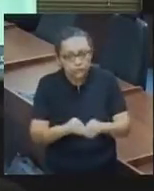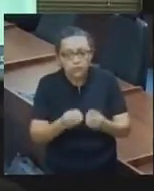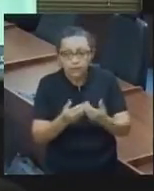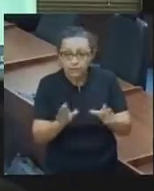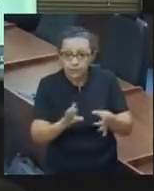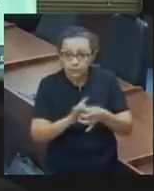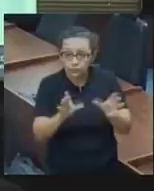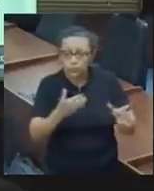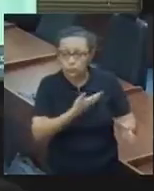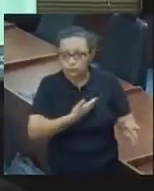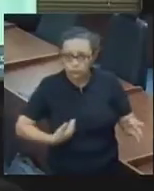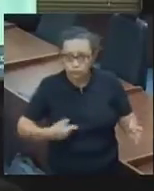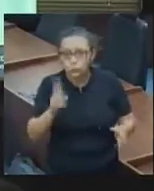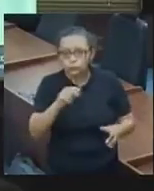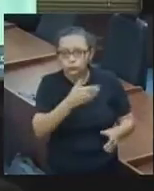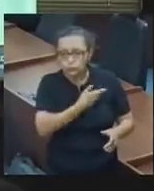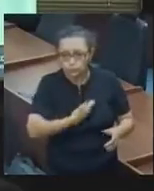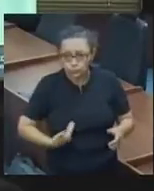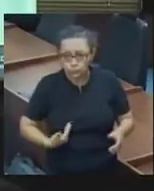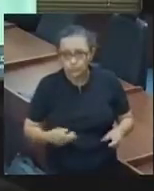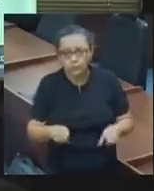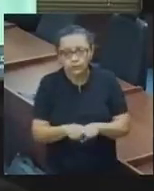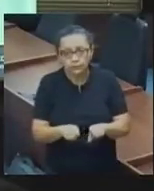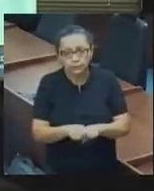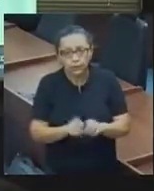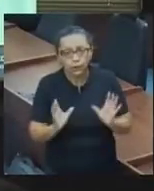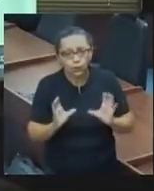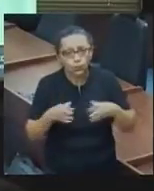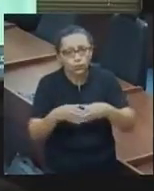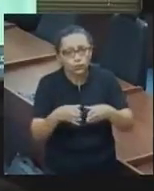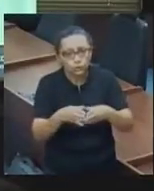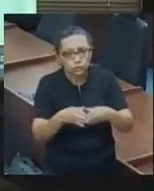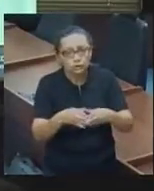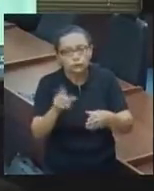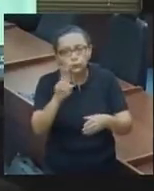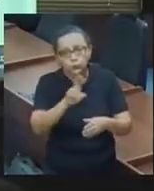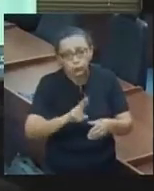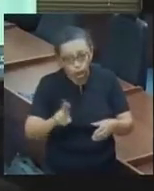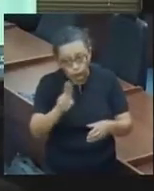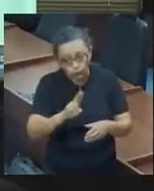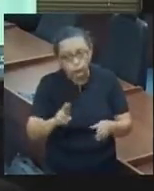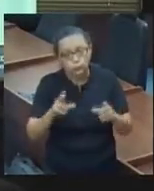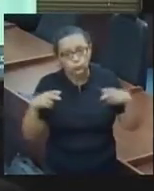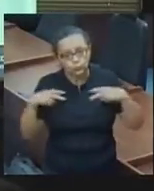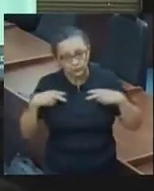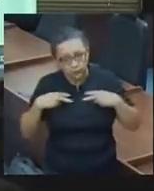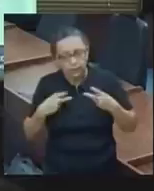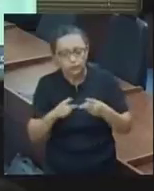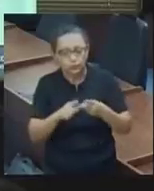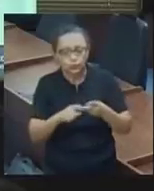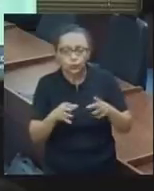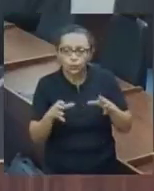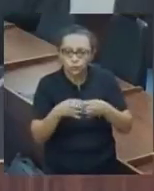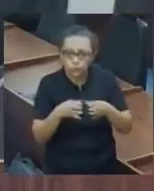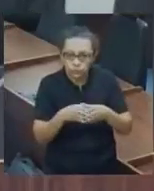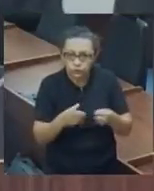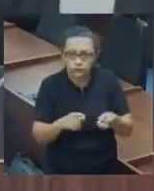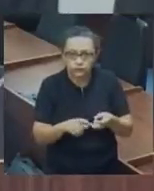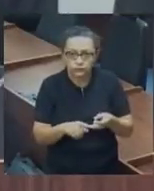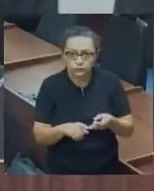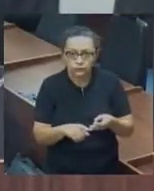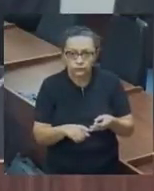de uso público é coletivo uso público do privado coletivo e que